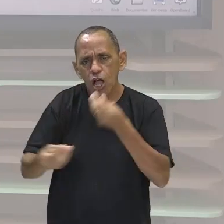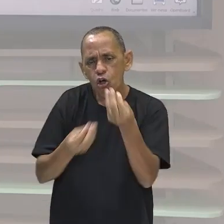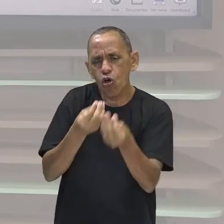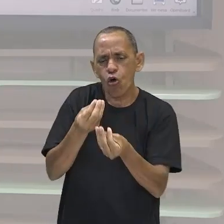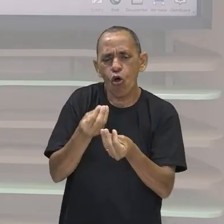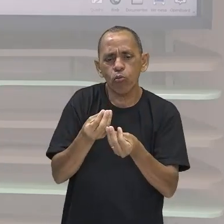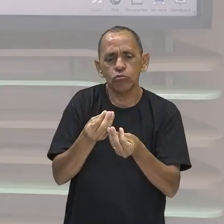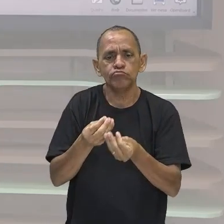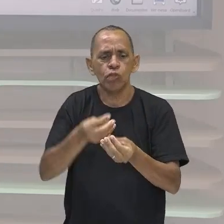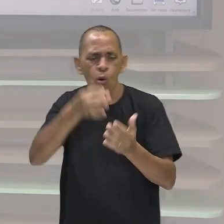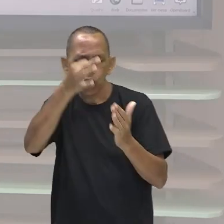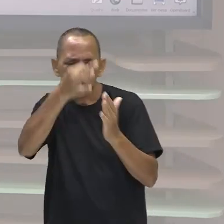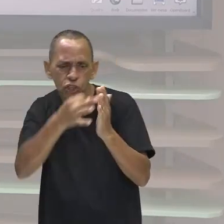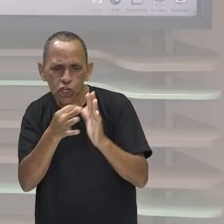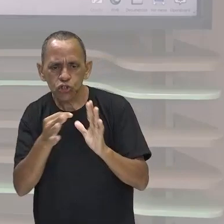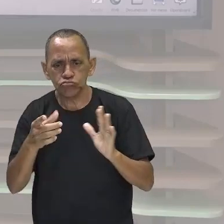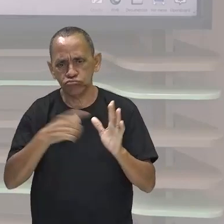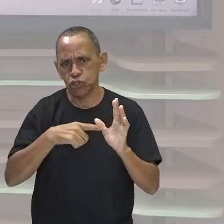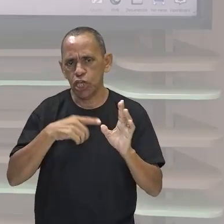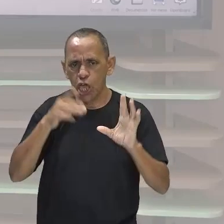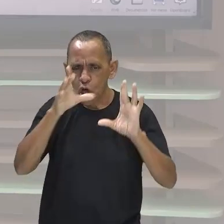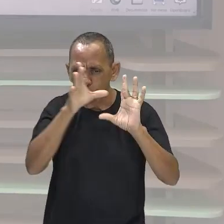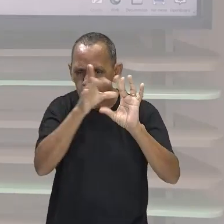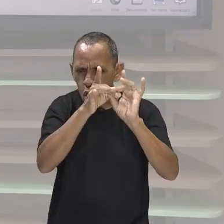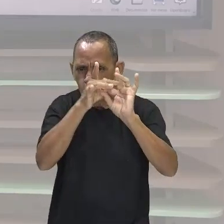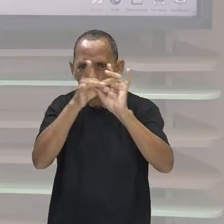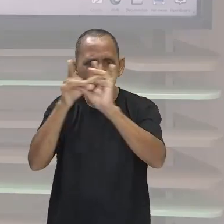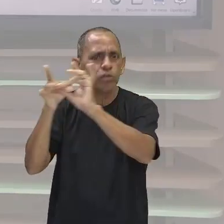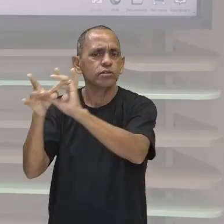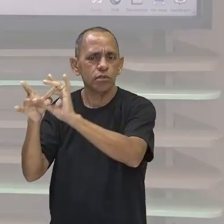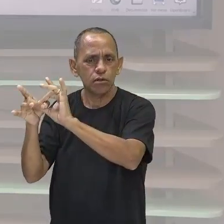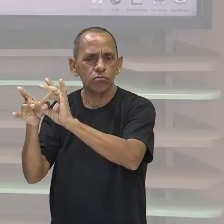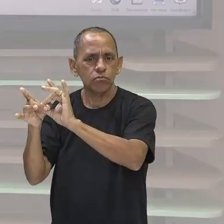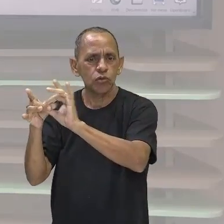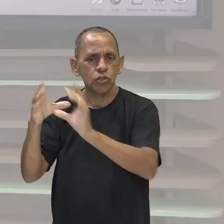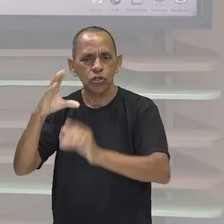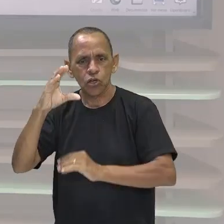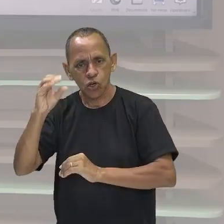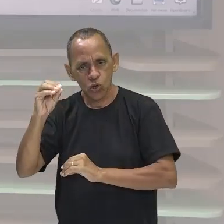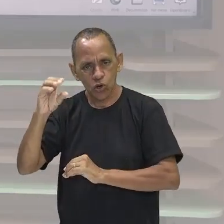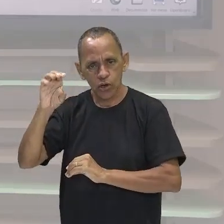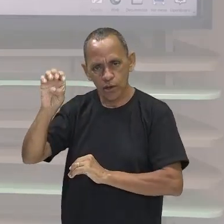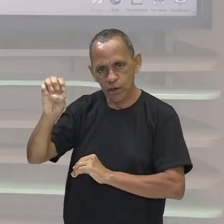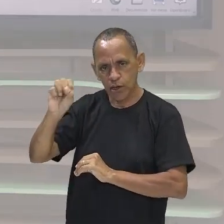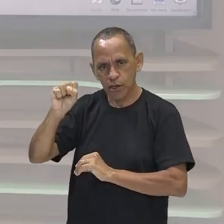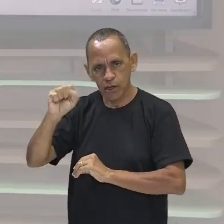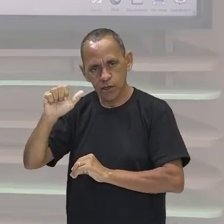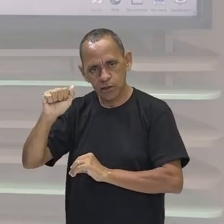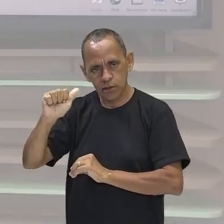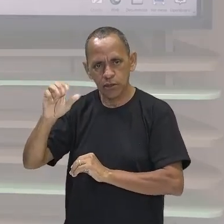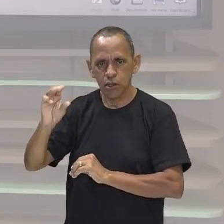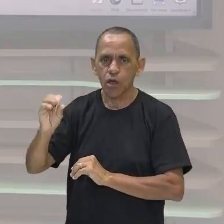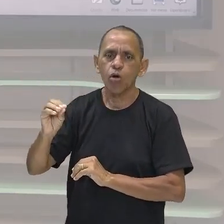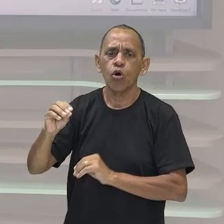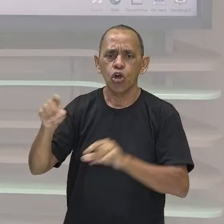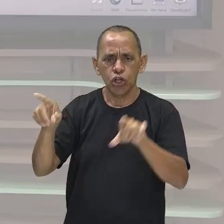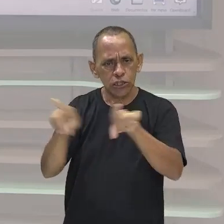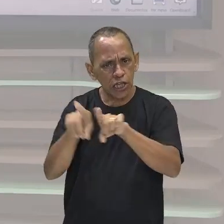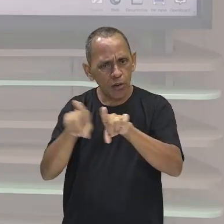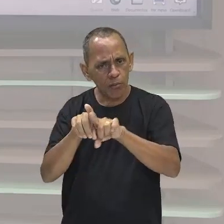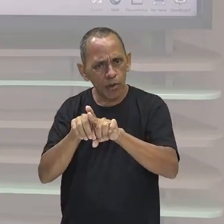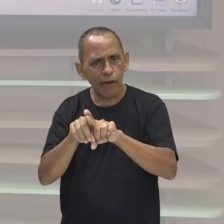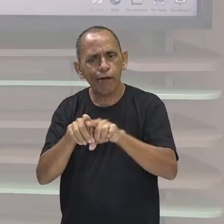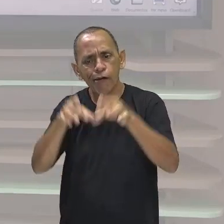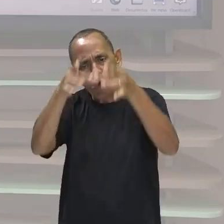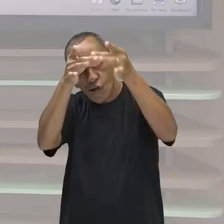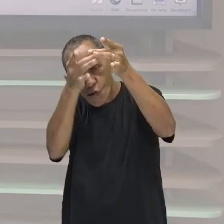um texto mais coeso, não ficar um texto chato repetindo o mesmo nome, urubu, aves.